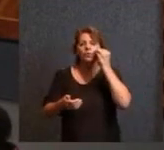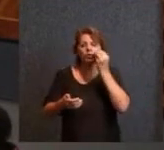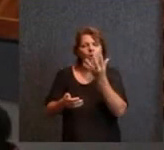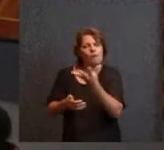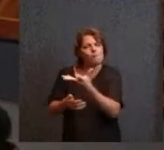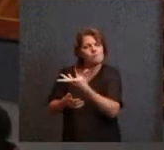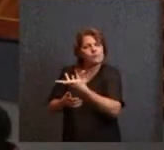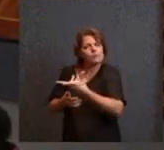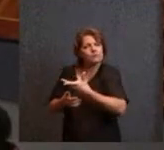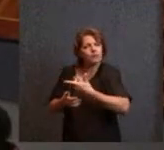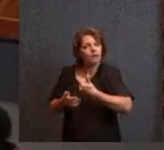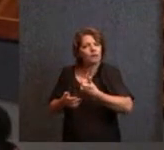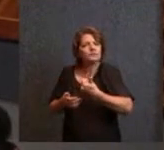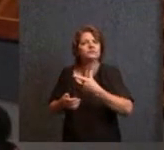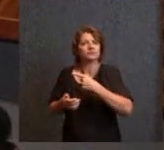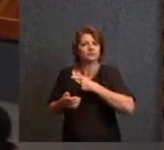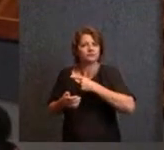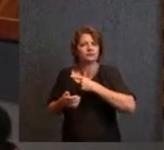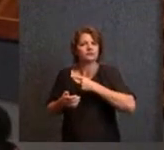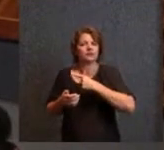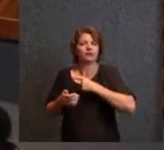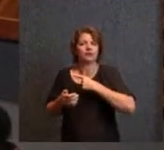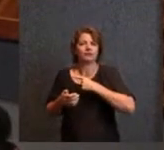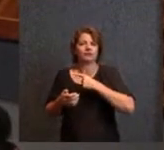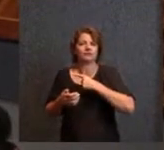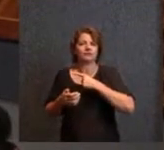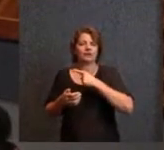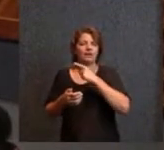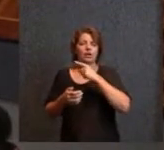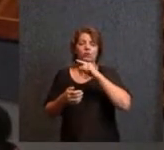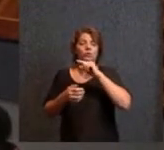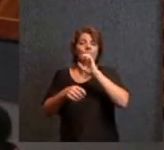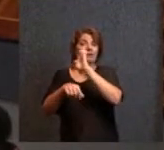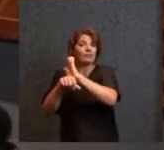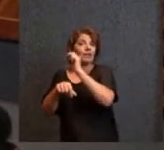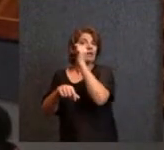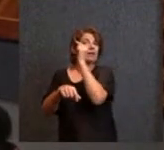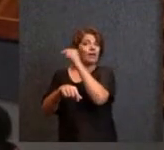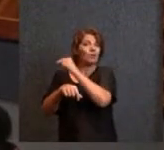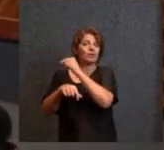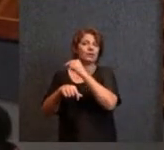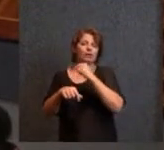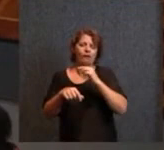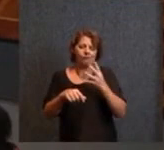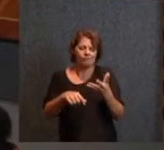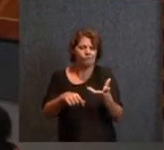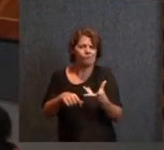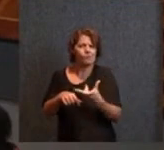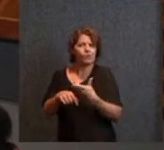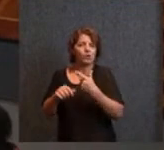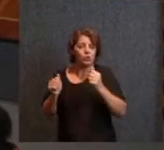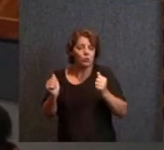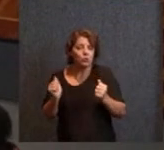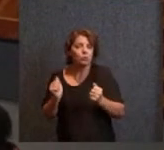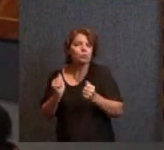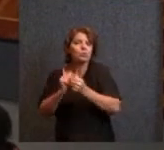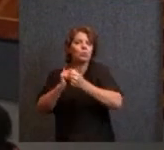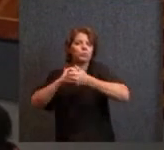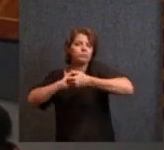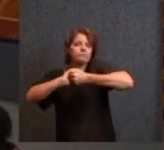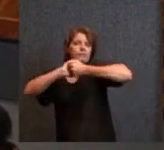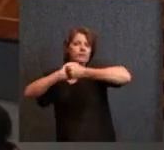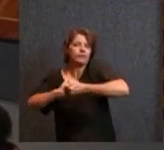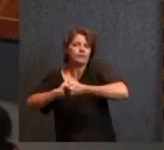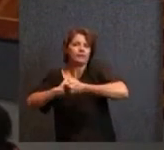que tem, lá em Sobral inicialmente, mas em todo o estado, a capacidade que nós estamos já com um convênio pronto e assinado, e vocês vão